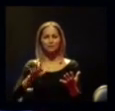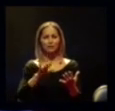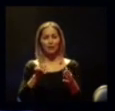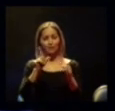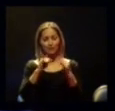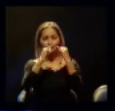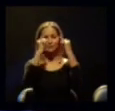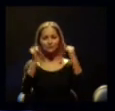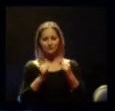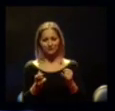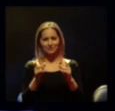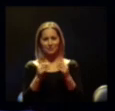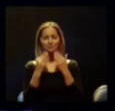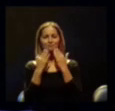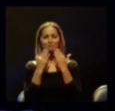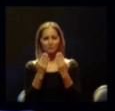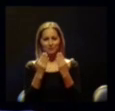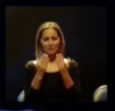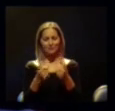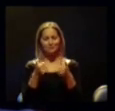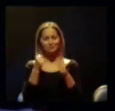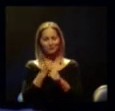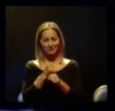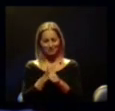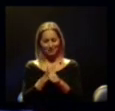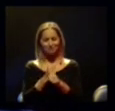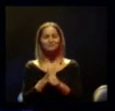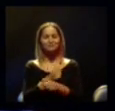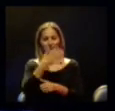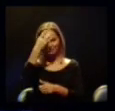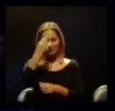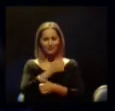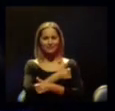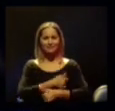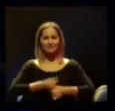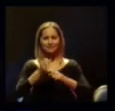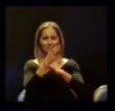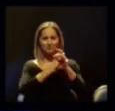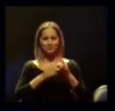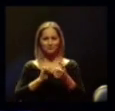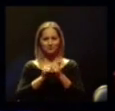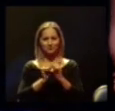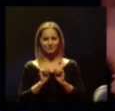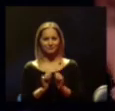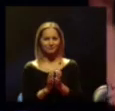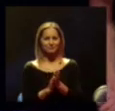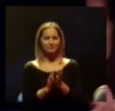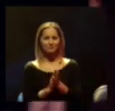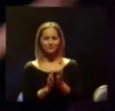nível internacional. Muitos parabéns e bom trabalho, Setúbal, Cidade Europeia do Desporto.